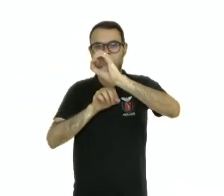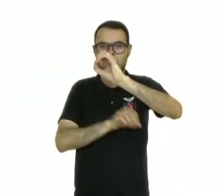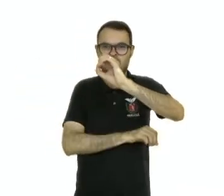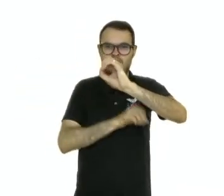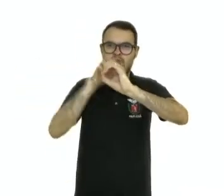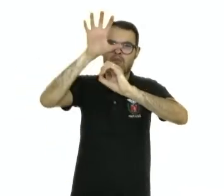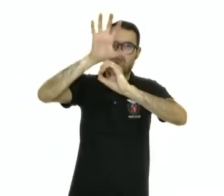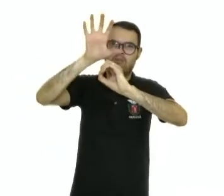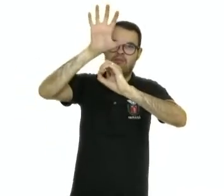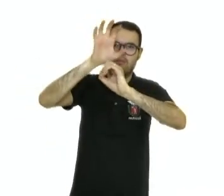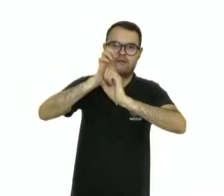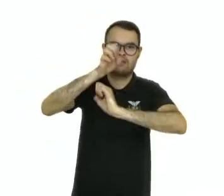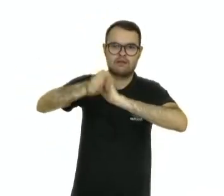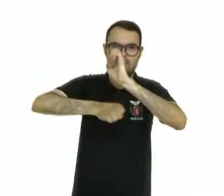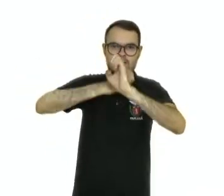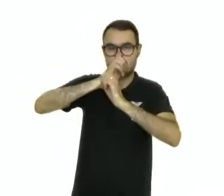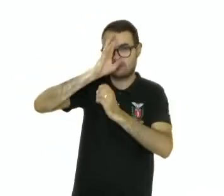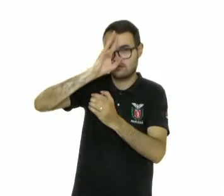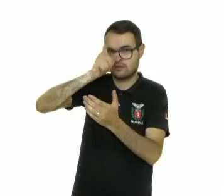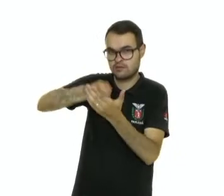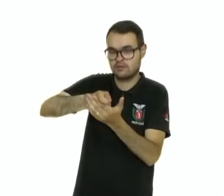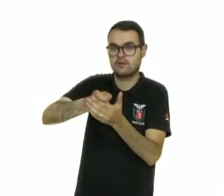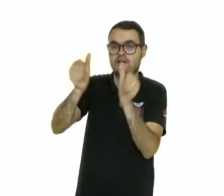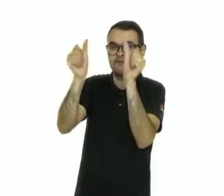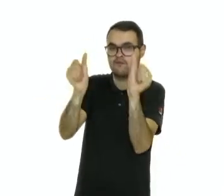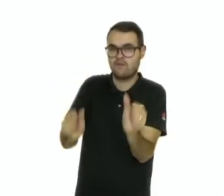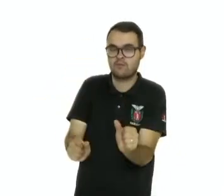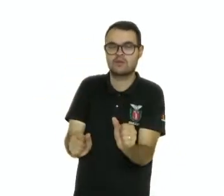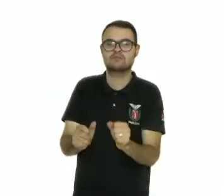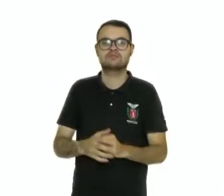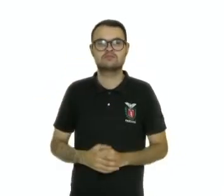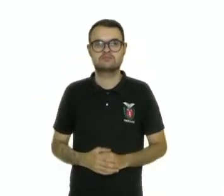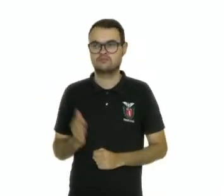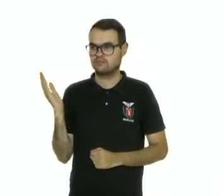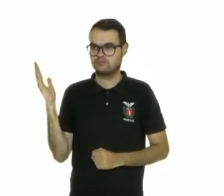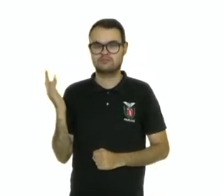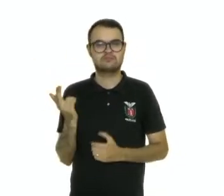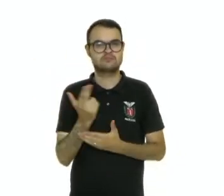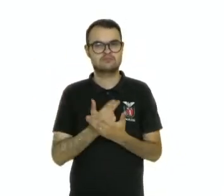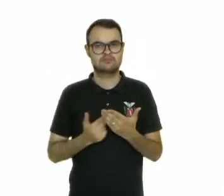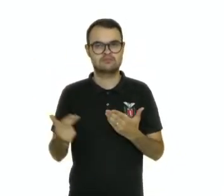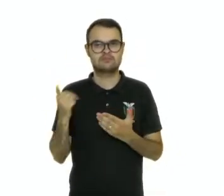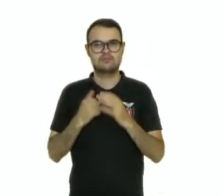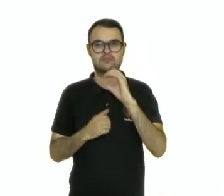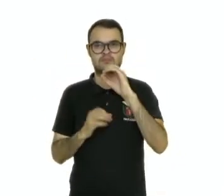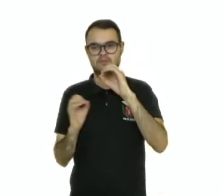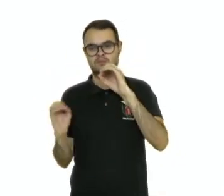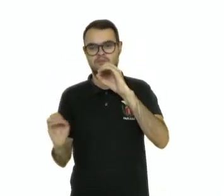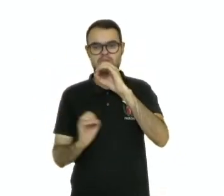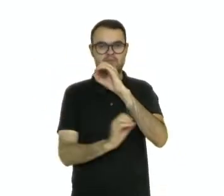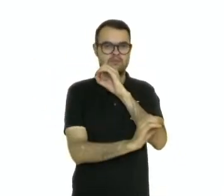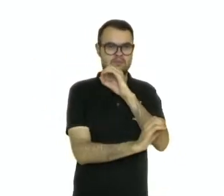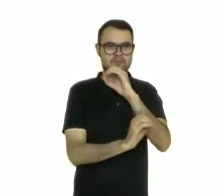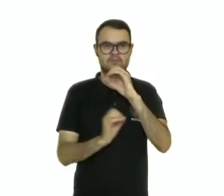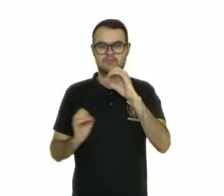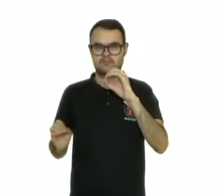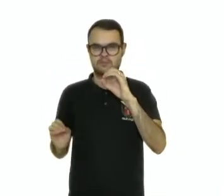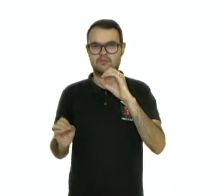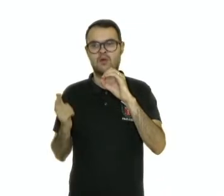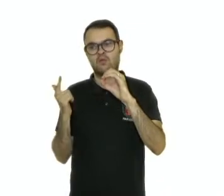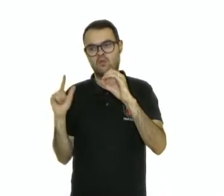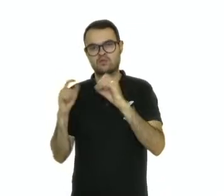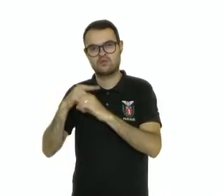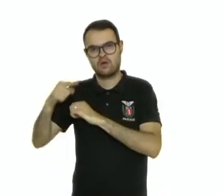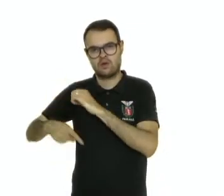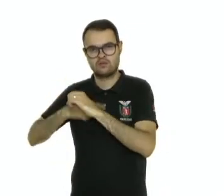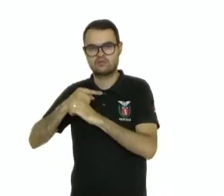átomos, determinando assim a geometria da molécula. Nesse desenho, por exemplo, as duas bolinhas que representam os outros dois